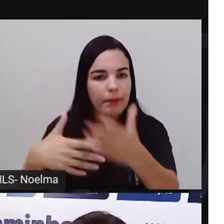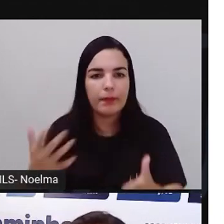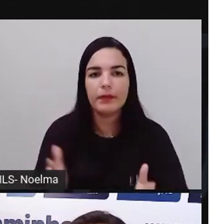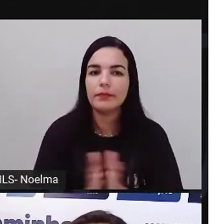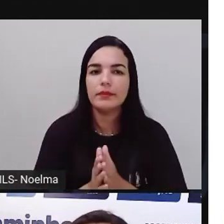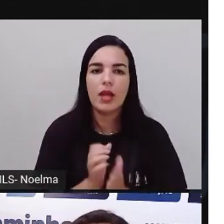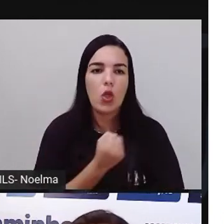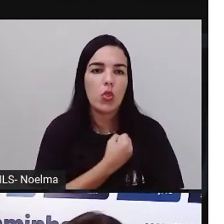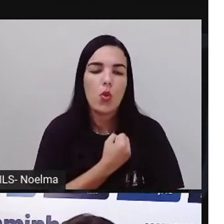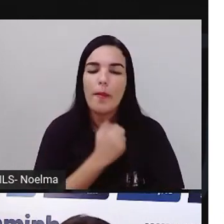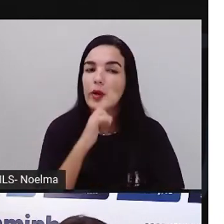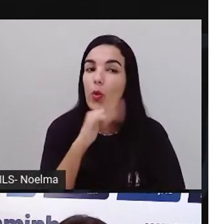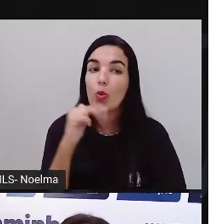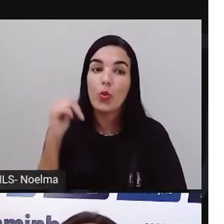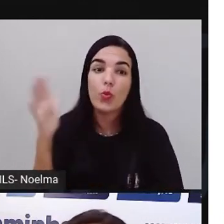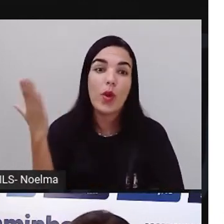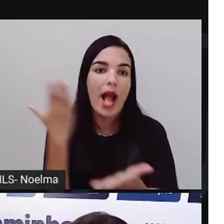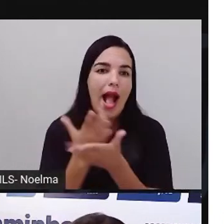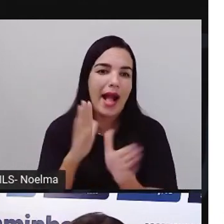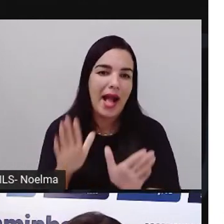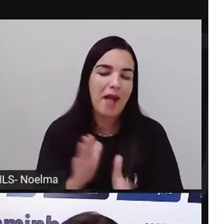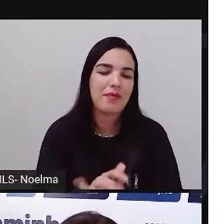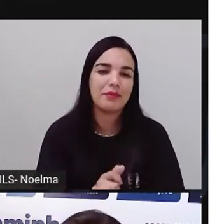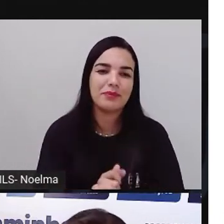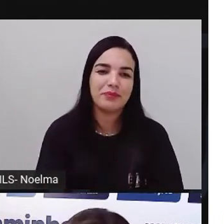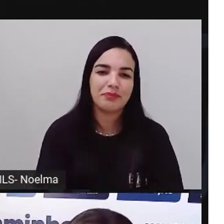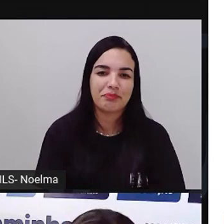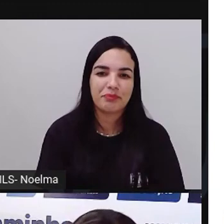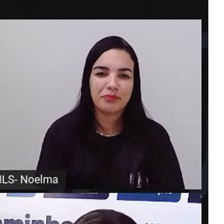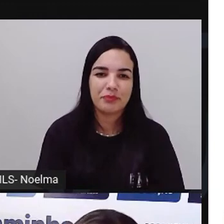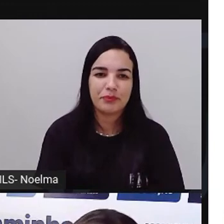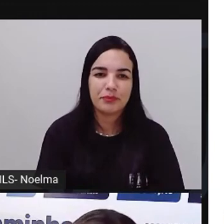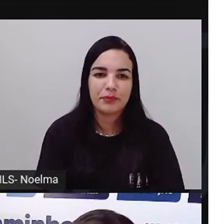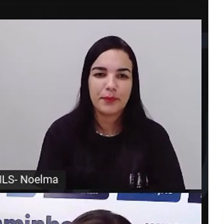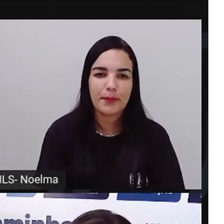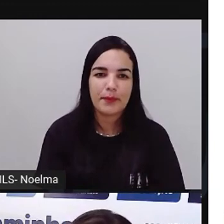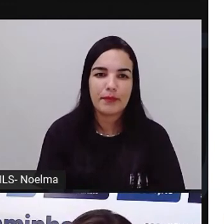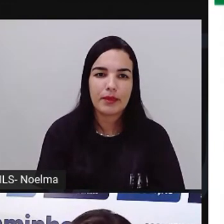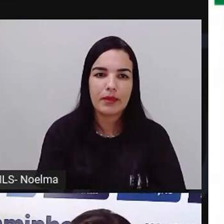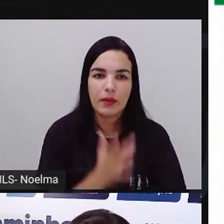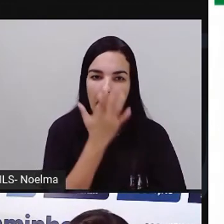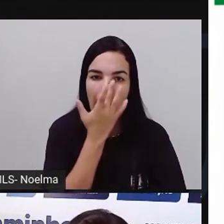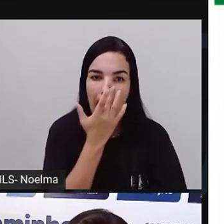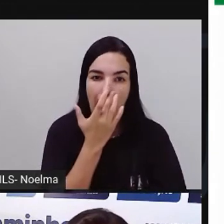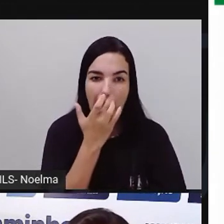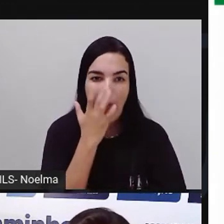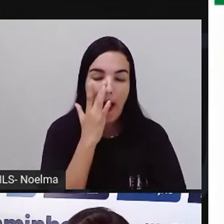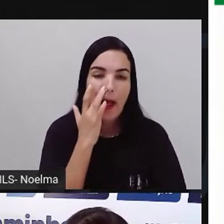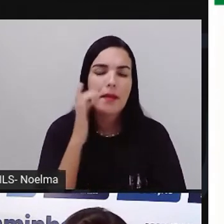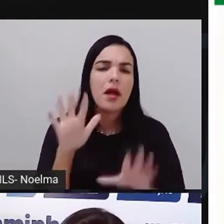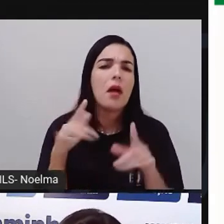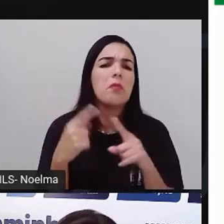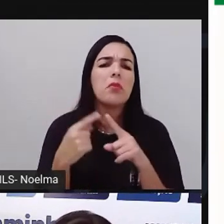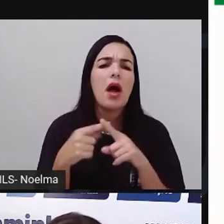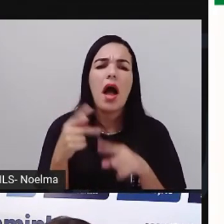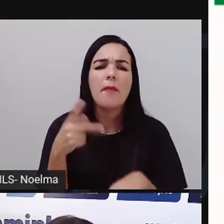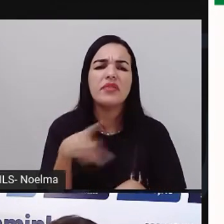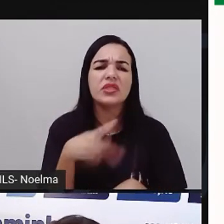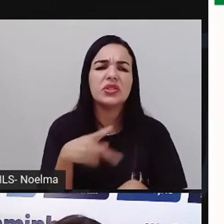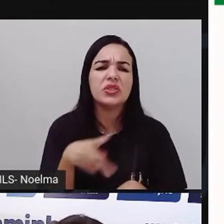da ordem, né, do número que nós estivermos tratando. Por que a Pro está mostrando,